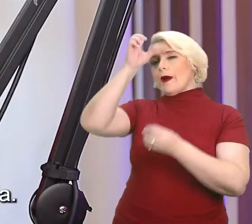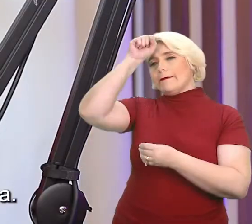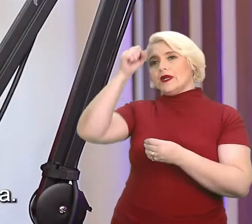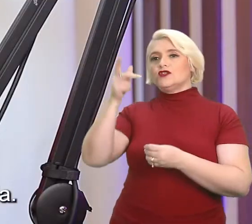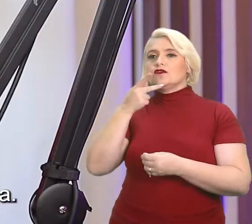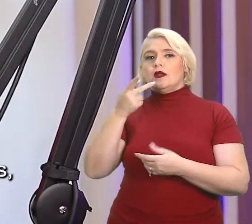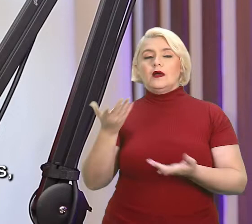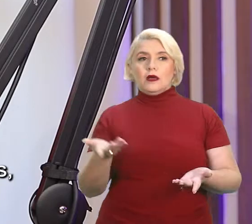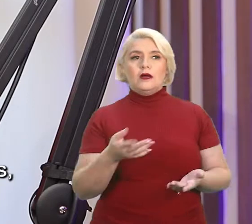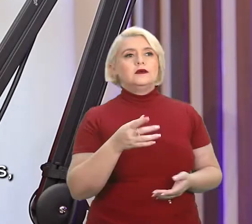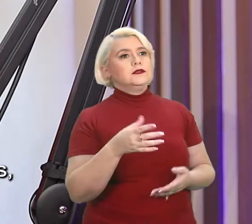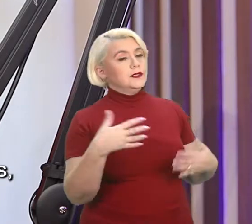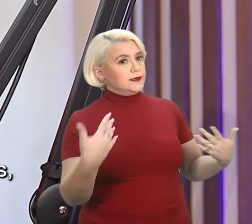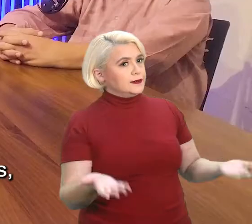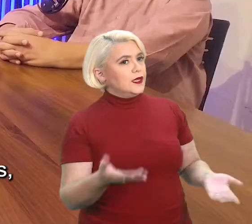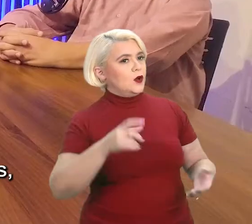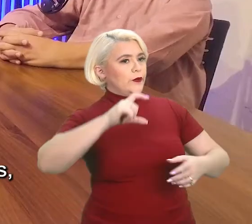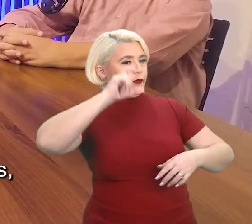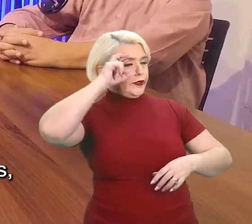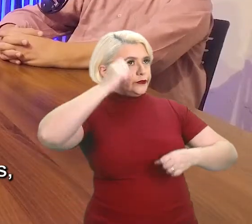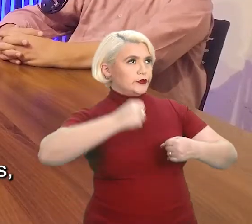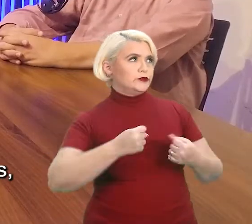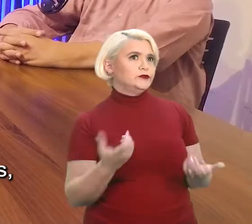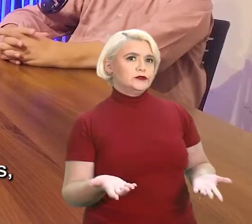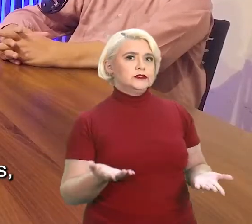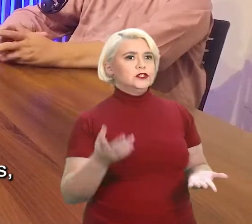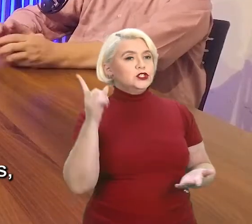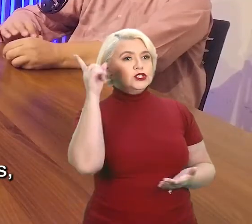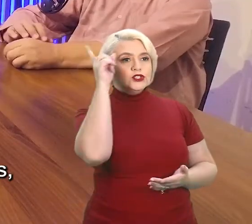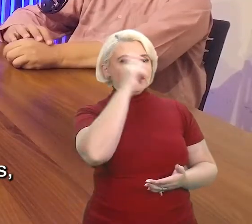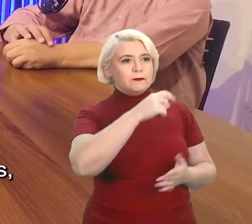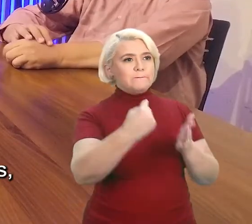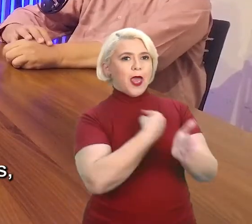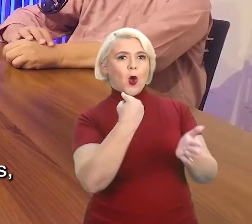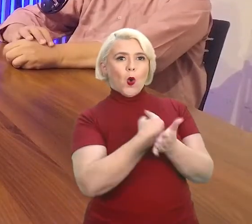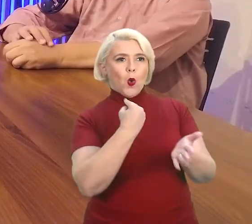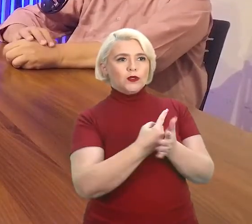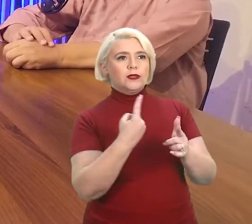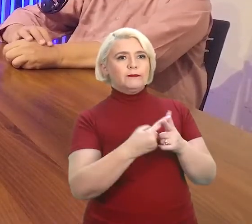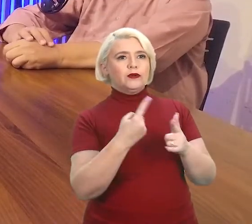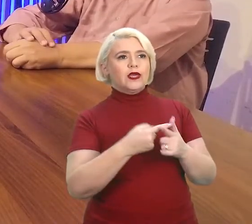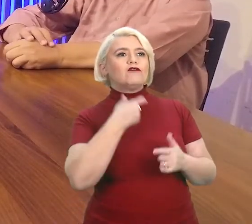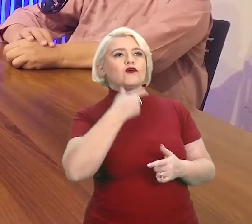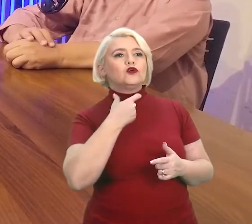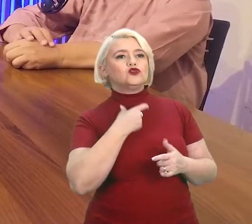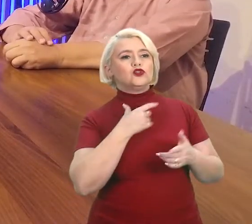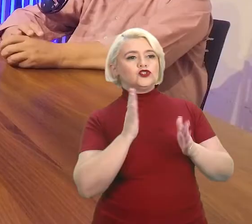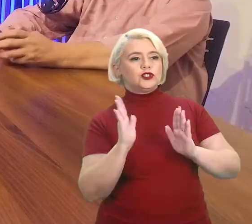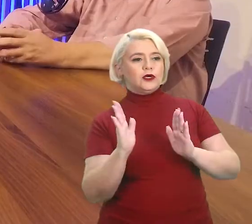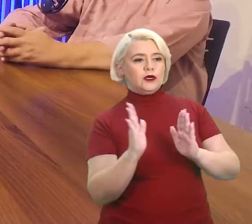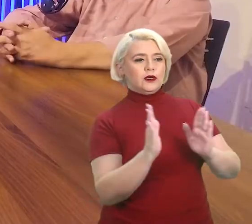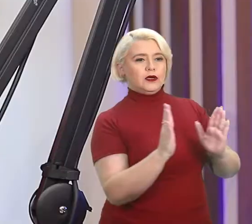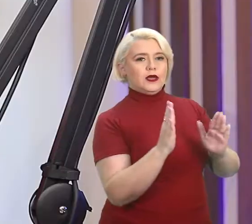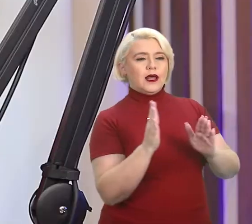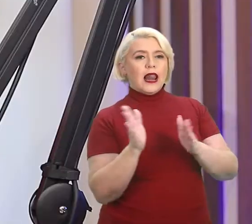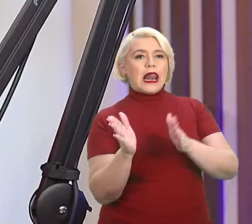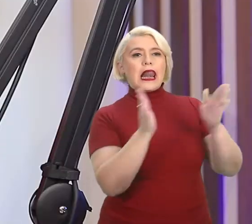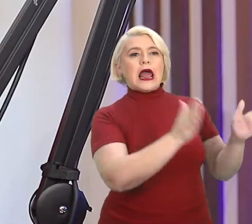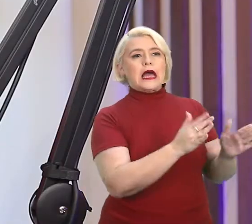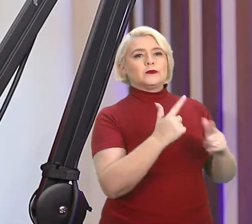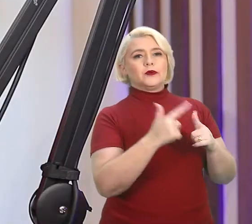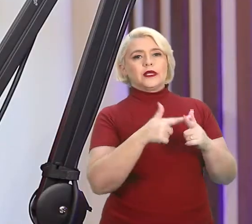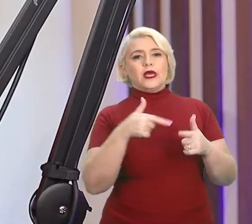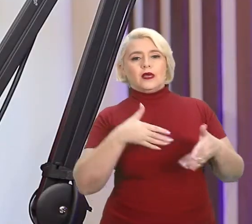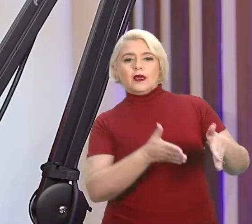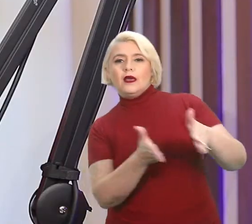minha fonoaudiologia, que eu trilhei o caminho da Libras e a fonoaudiologia já ficou lá atrás, mas eu me lembro na época que eu estudei,